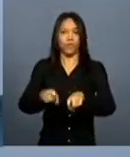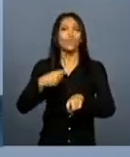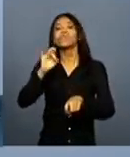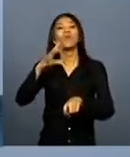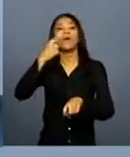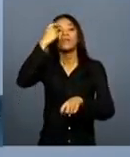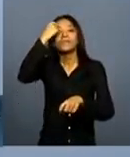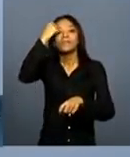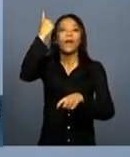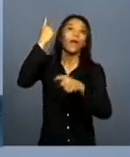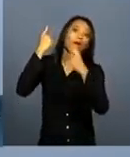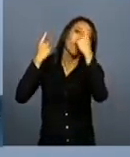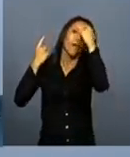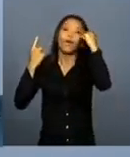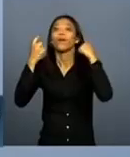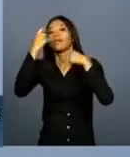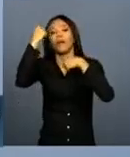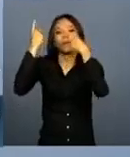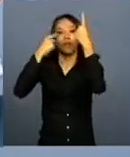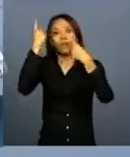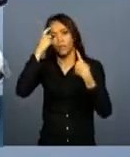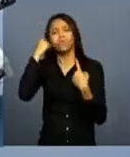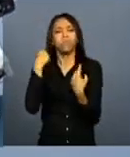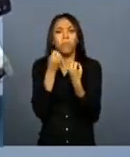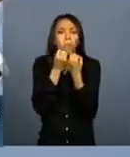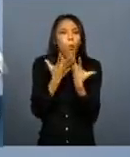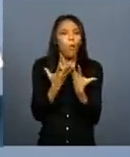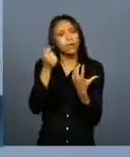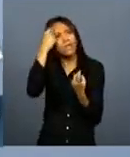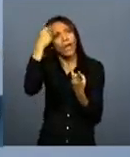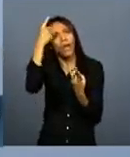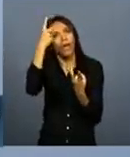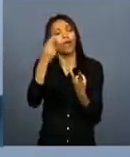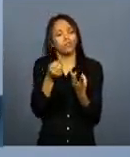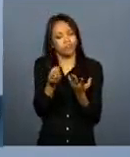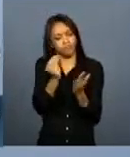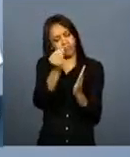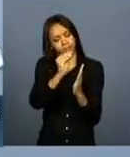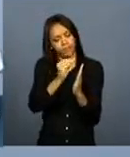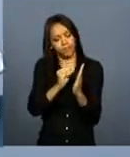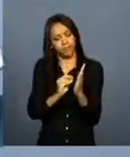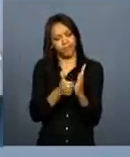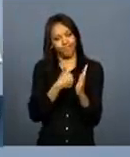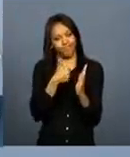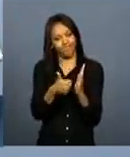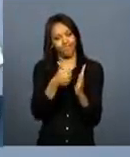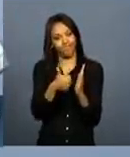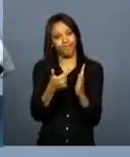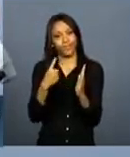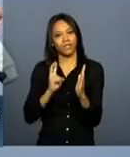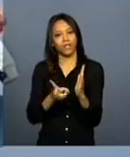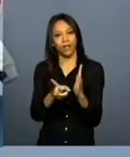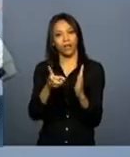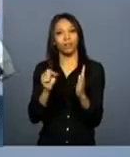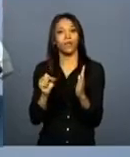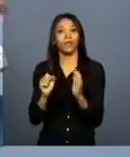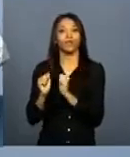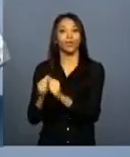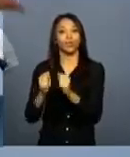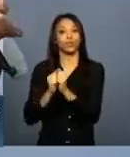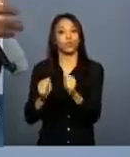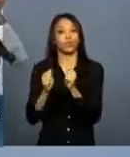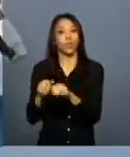ideias. Nós não estamos falando do plano de ideia, nós tivemos um monte de ideia bacana, certo? Inclusive porque fomos tensionados permanentemente pelo movimento social